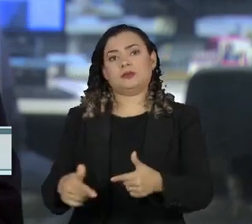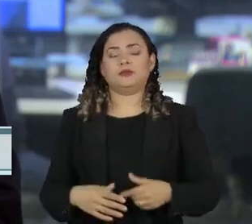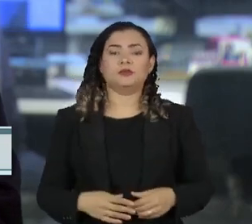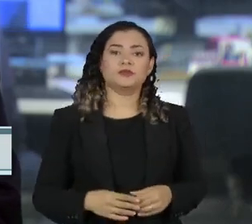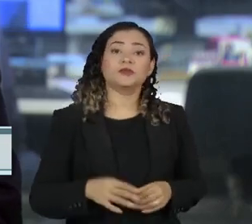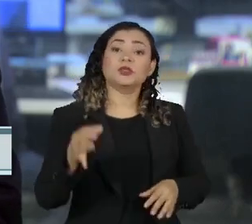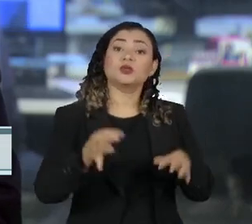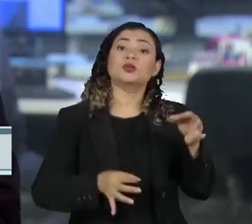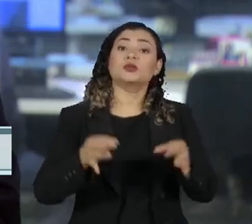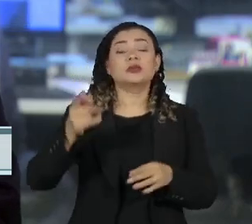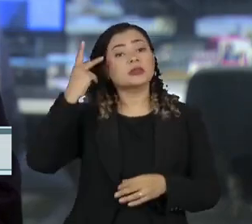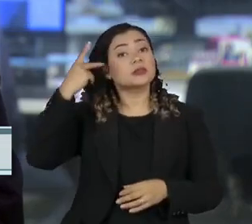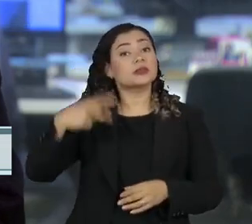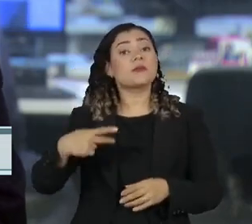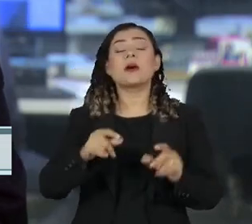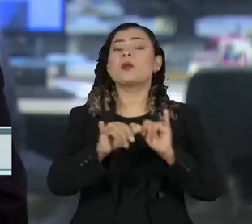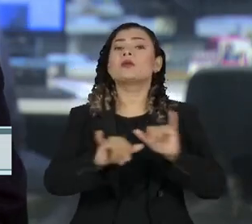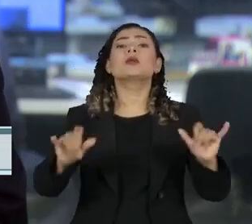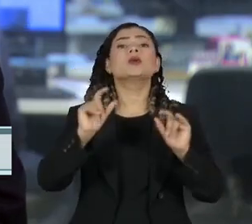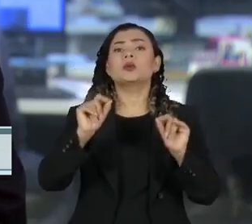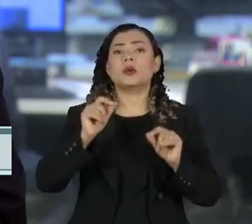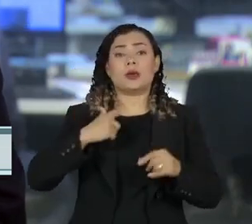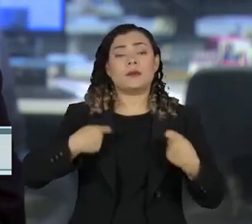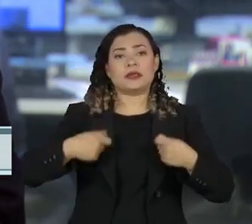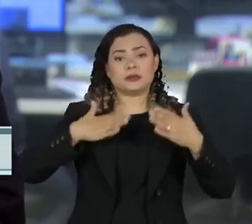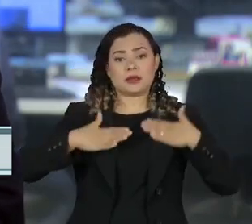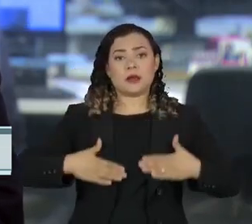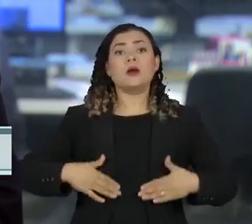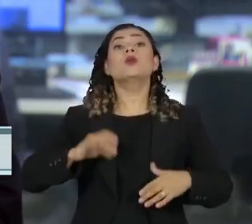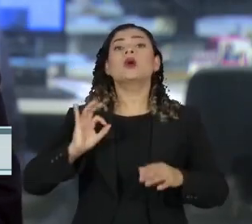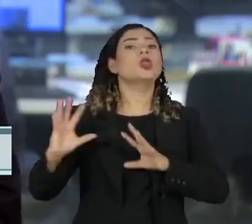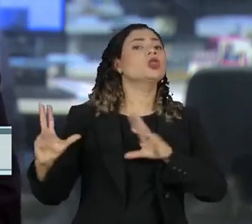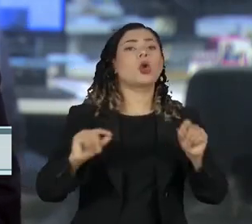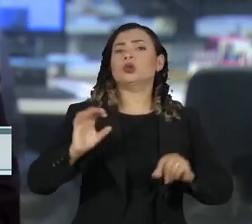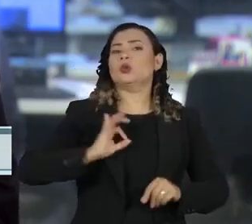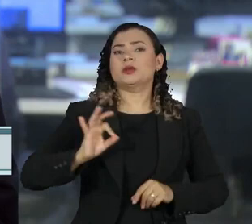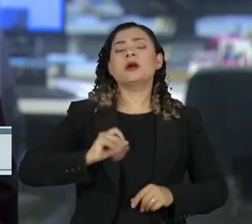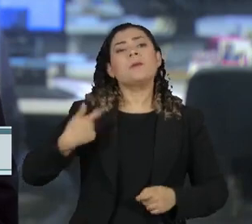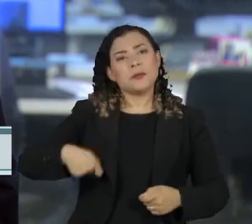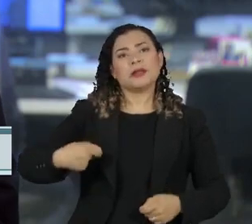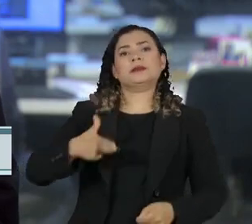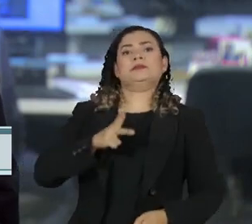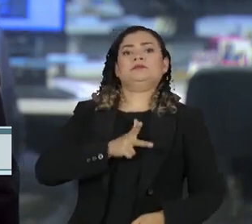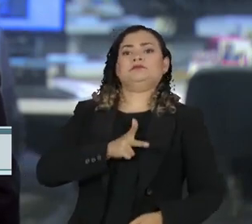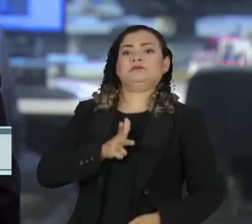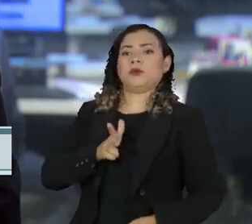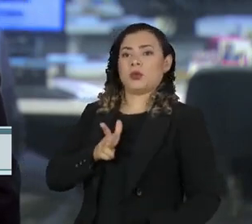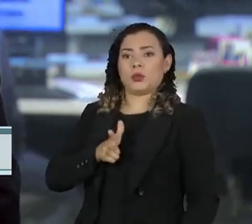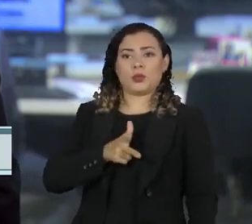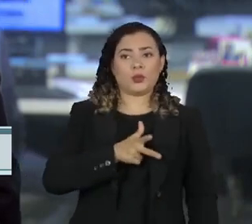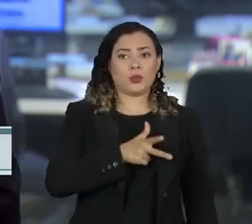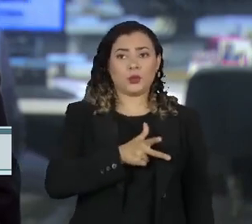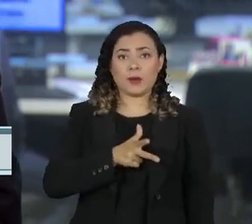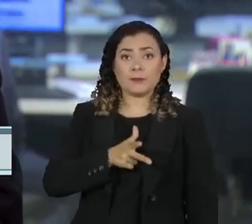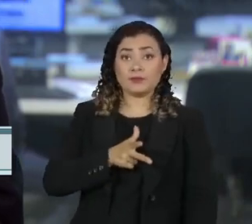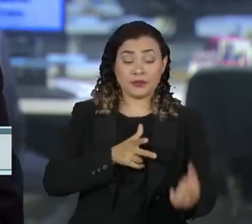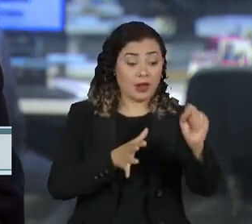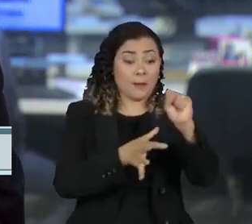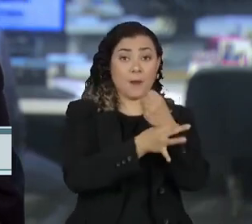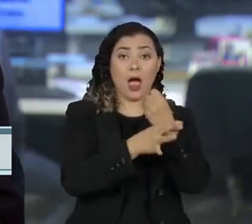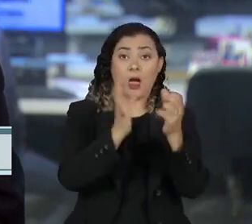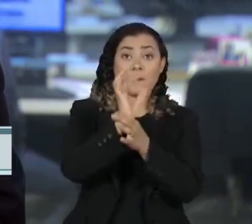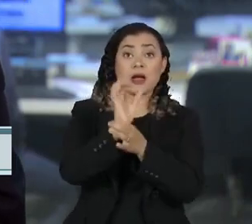a justiça de São Paulo determina o uso de câmeras corporais por todos os policiais militares e que somente algemas